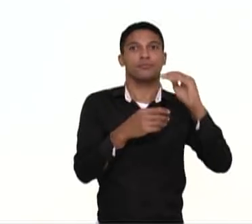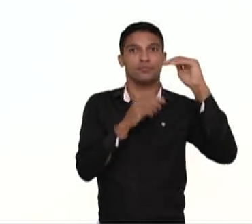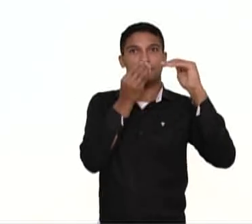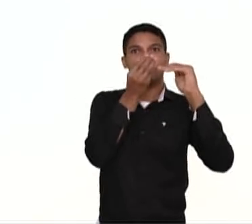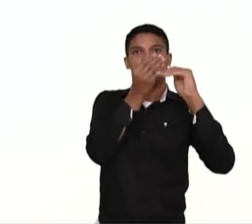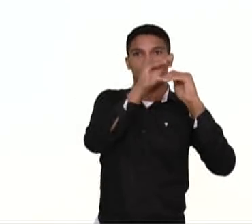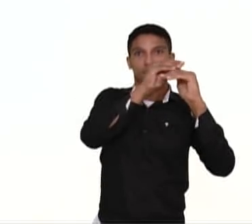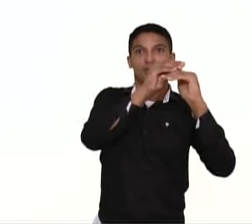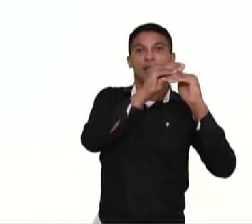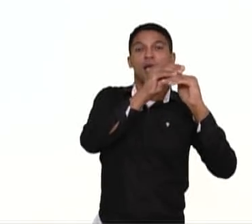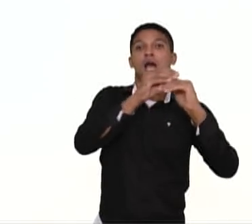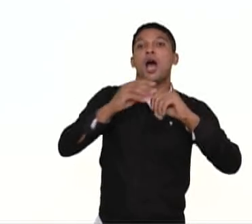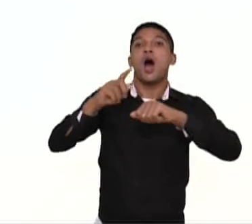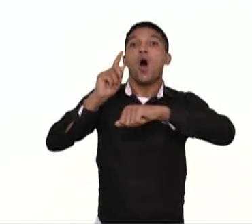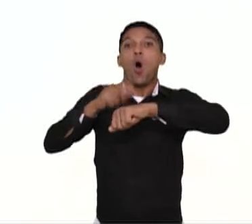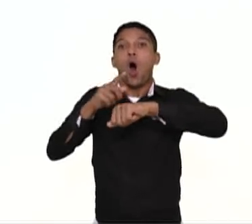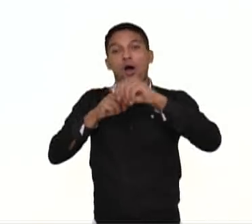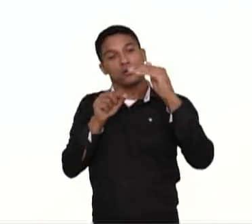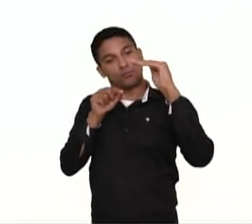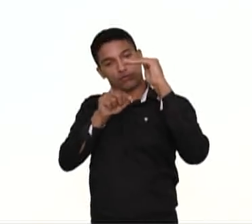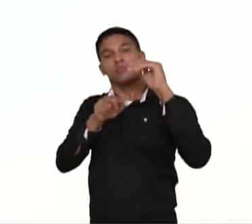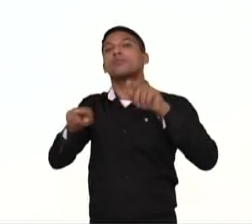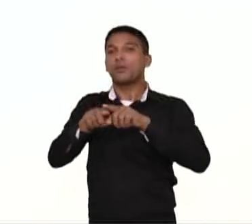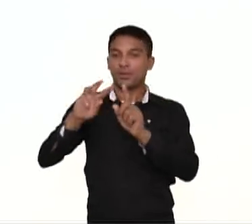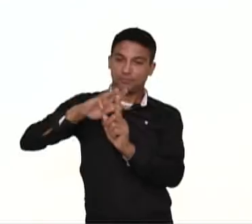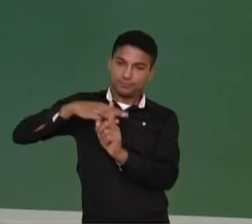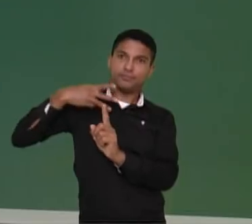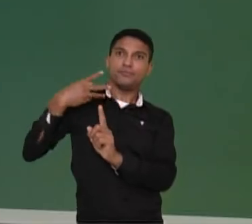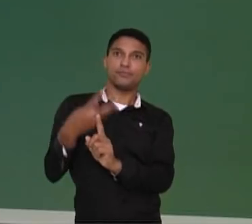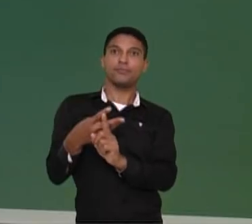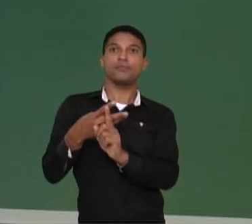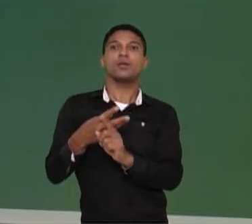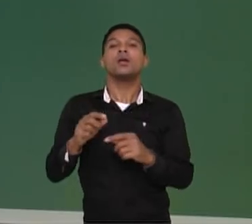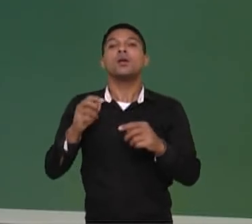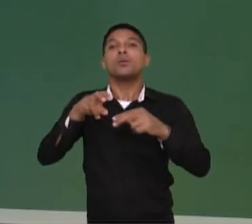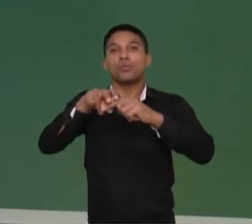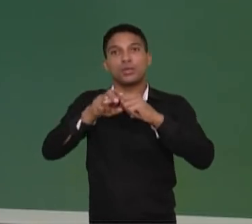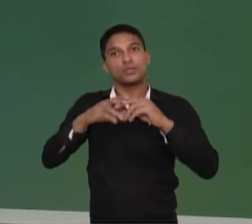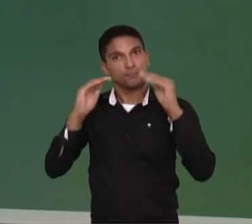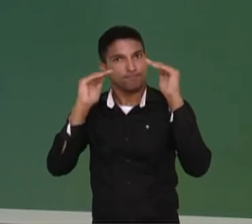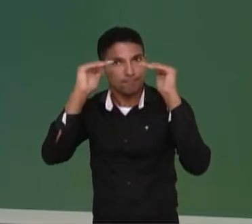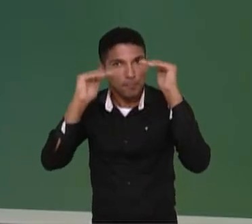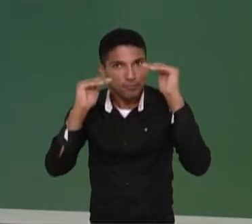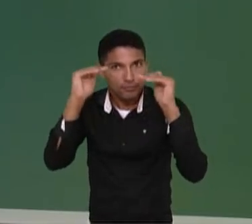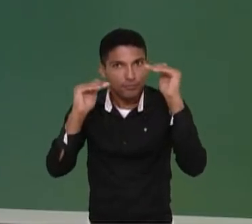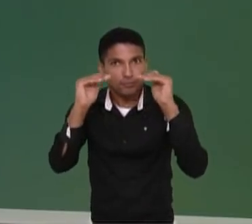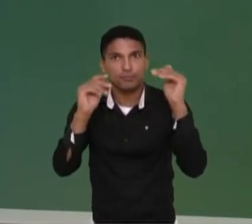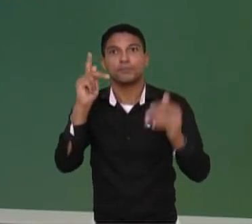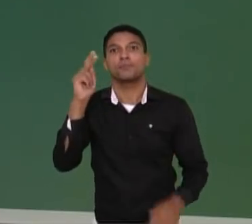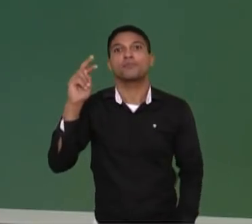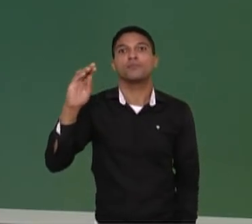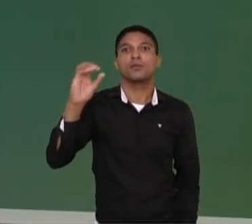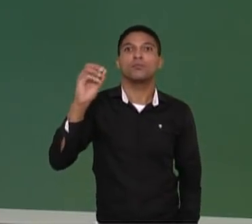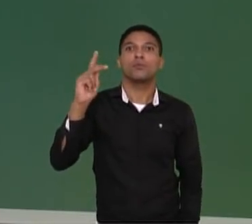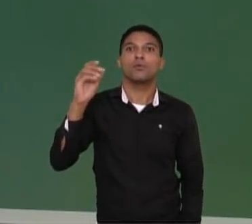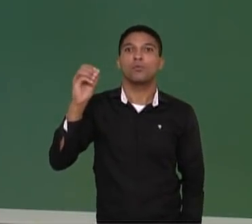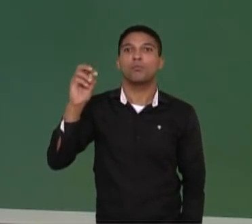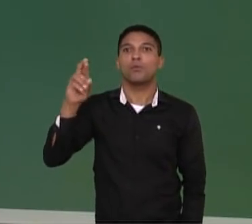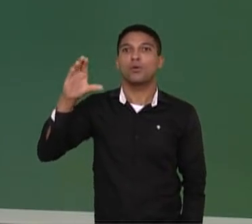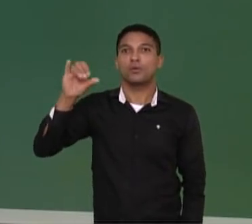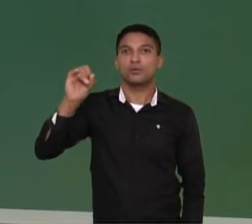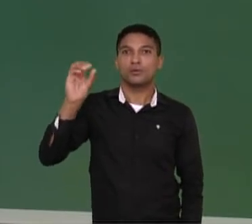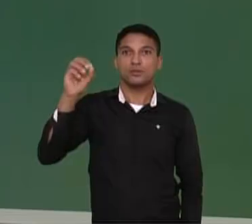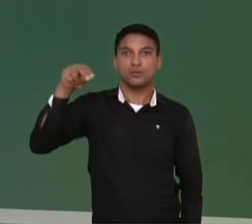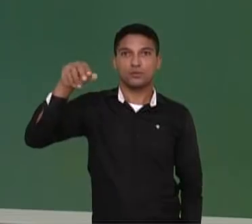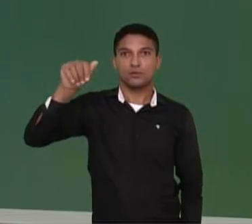caso, dizemos que as grandezas, distância e tempo são proporcionais. Né? E abri um parênteses aqui para falar, nesse